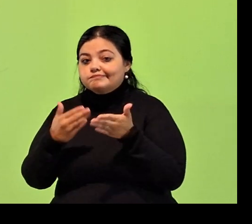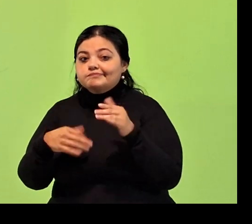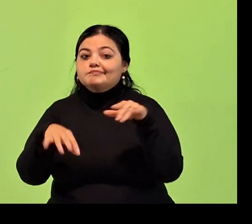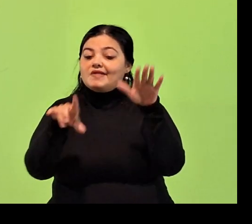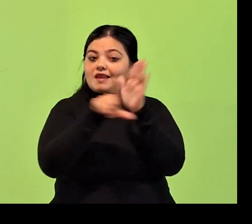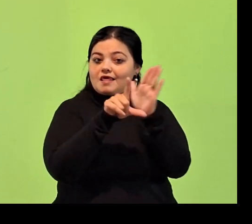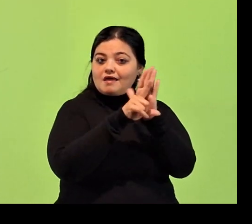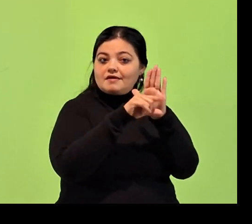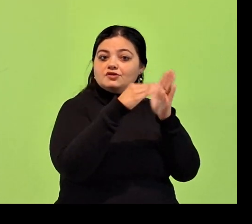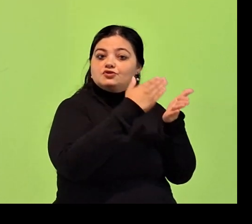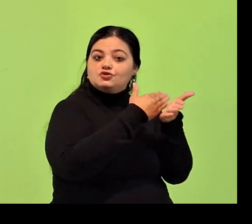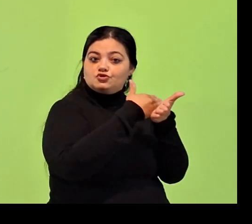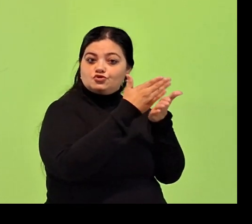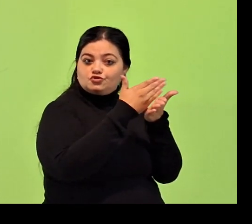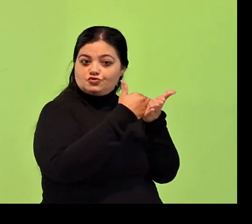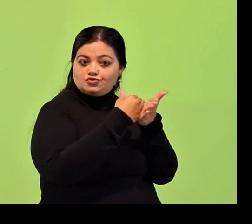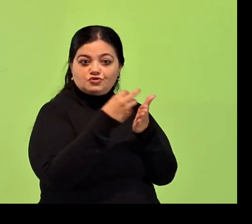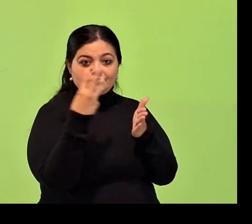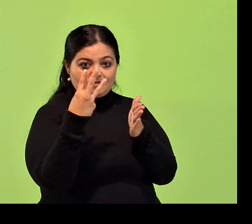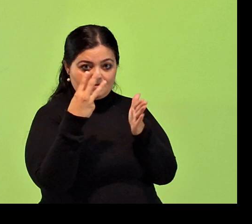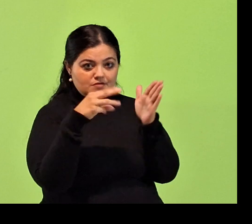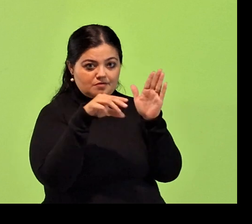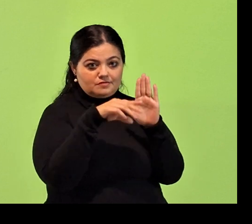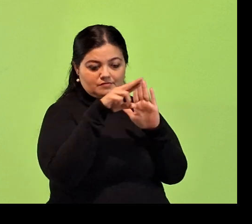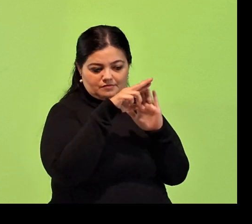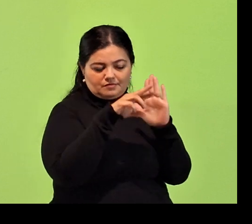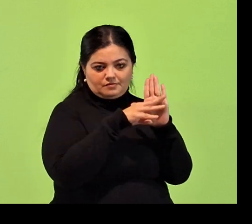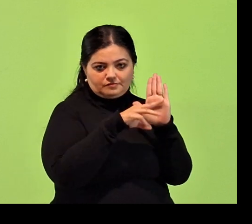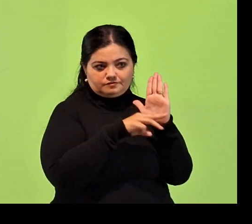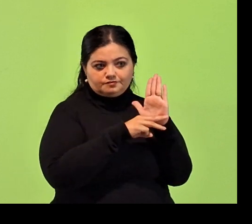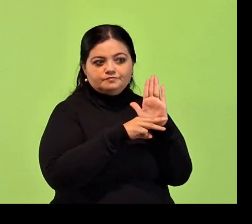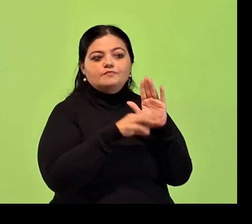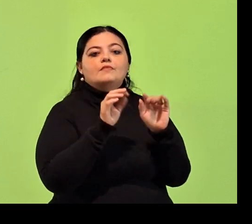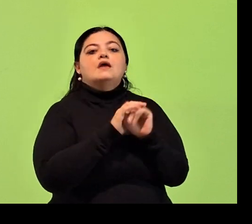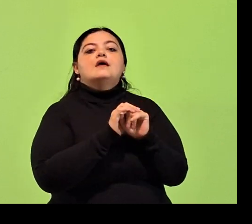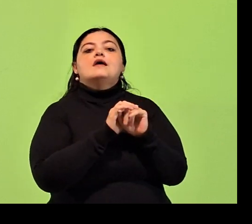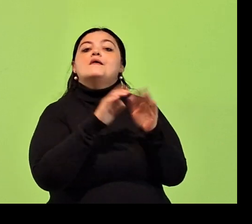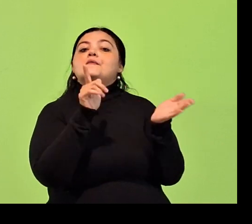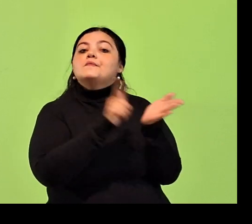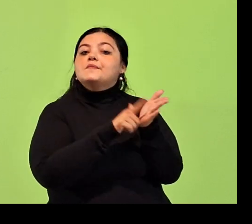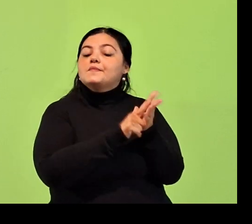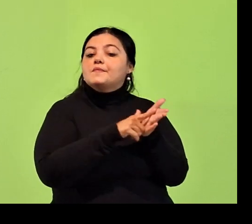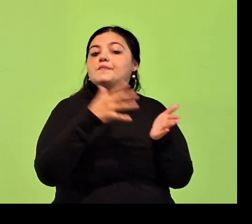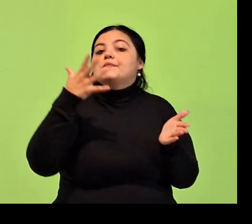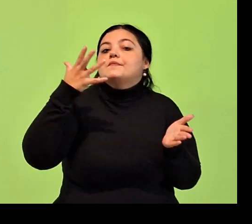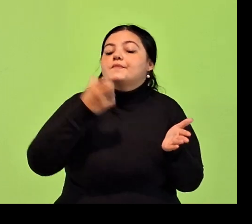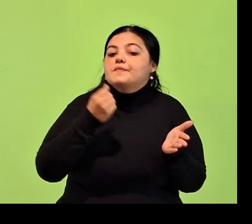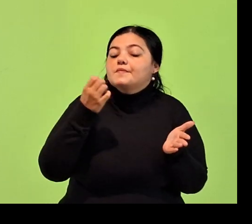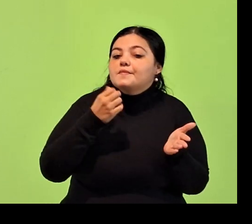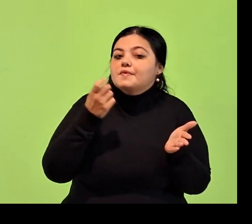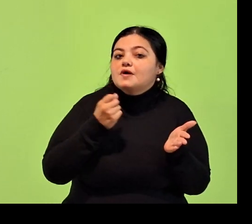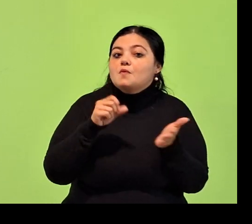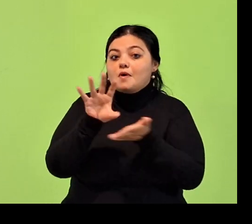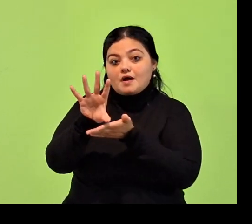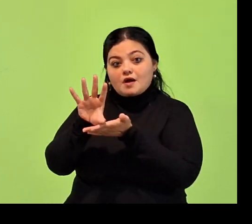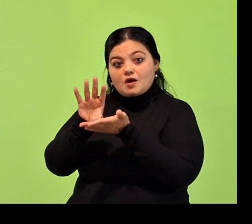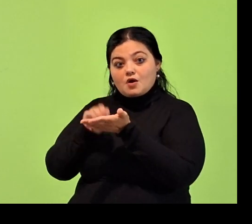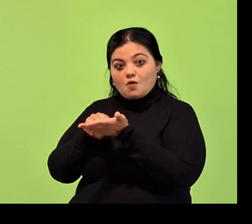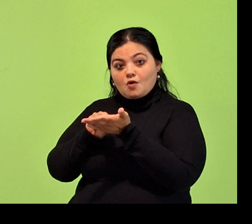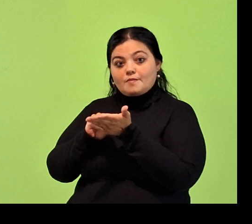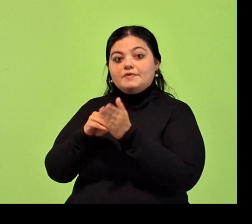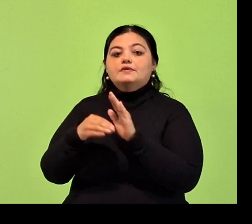3 laudas e deixo ele aqui na página. É um fundo branco. É um print de uma página oficial do governo